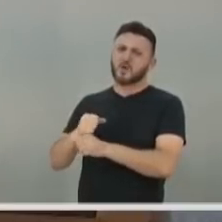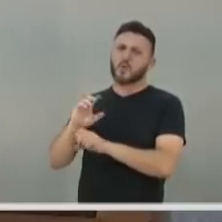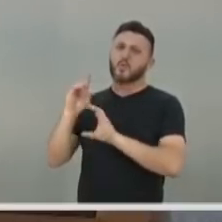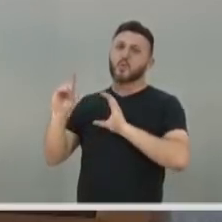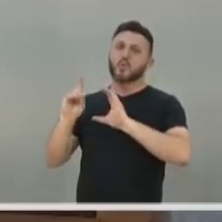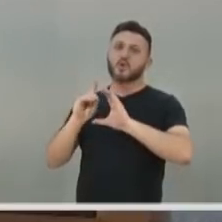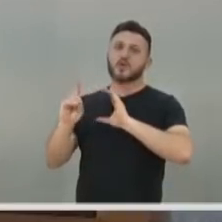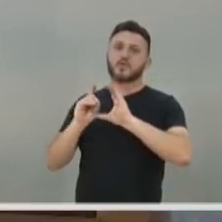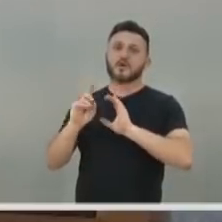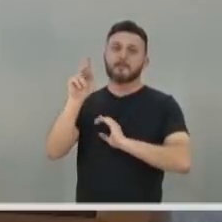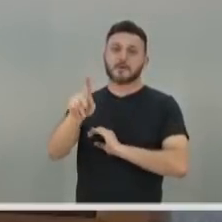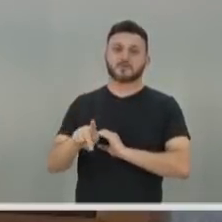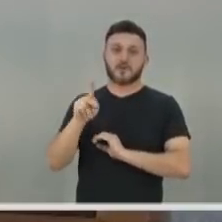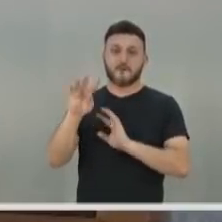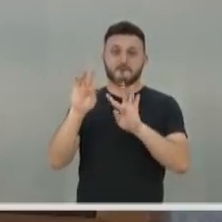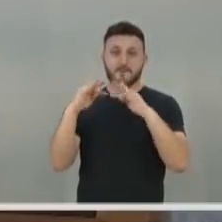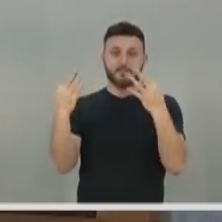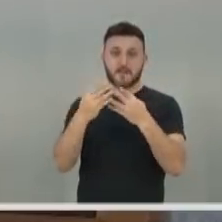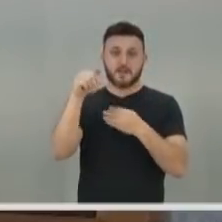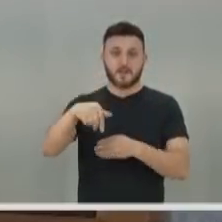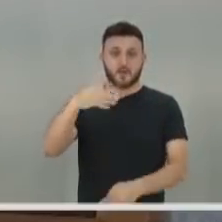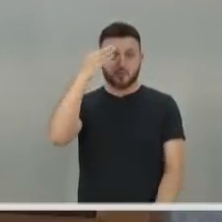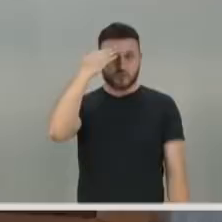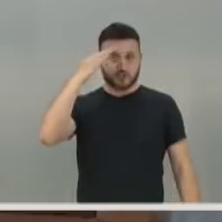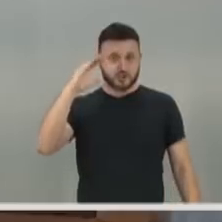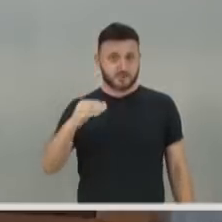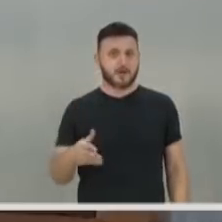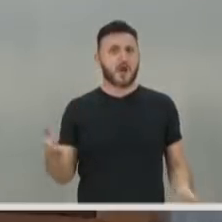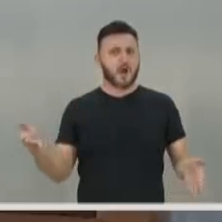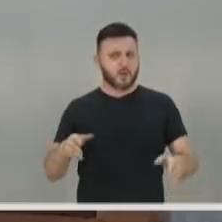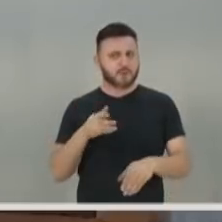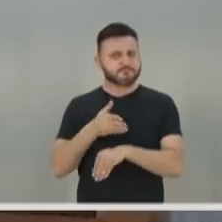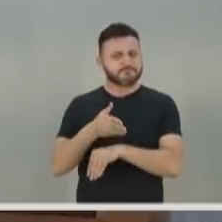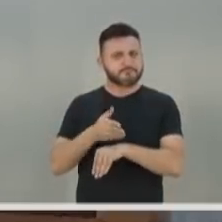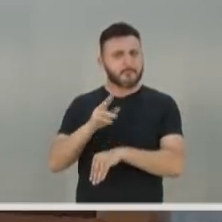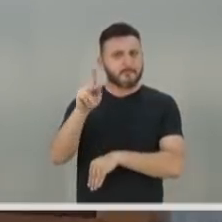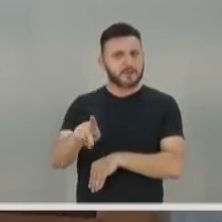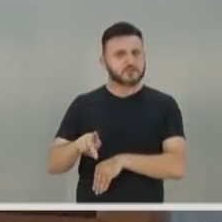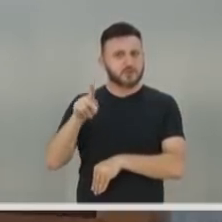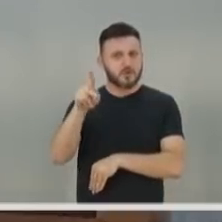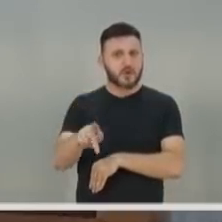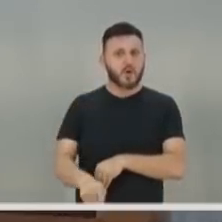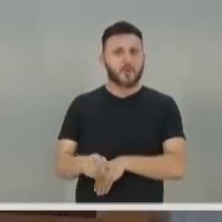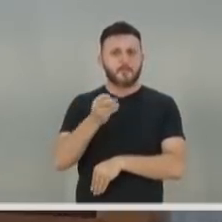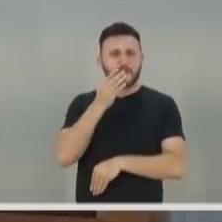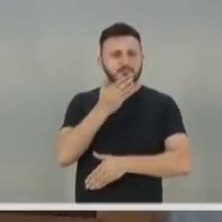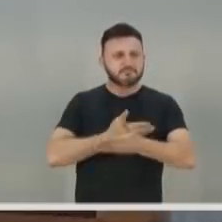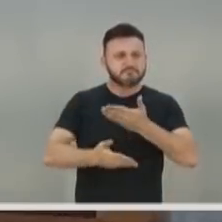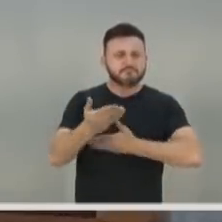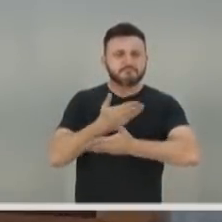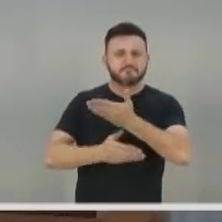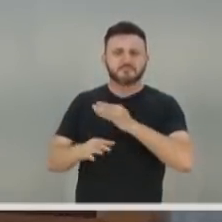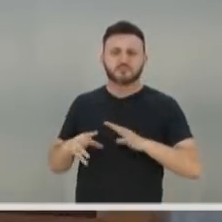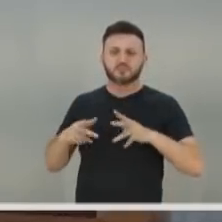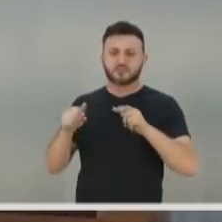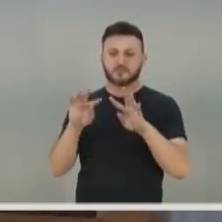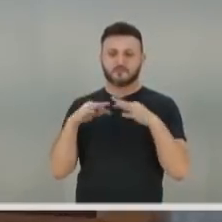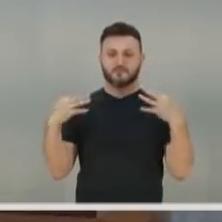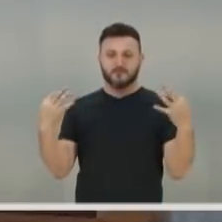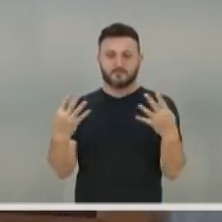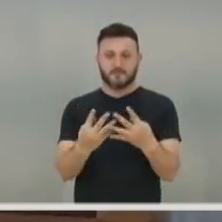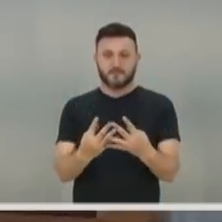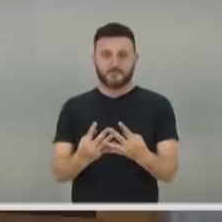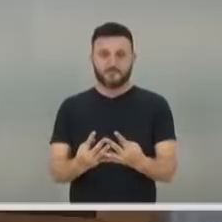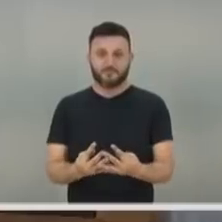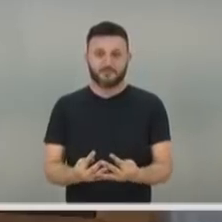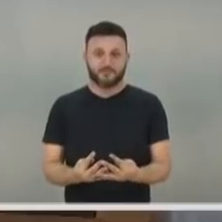de Curitiba e agora faz parte desta pastoral, que tem feito tanto bem a tantas e tantas famílias. Se o